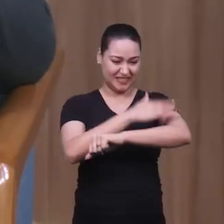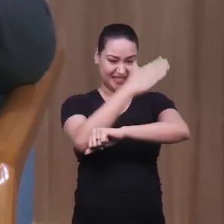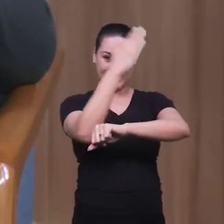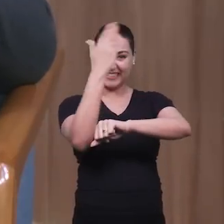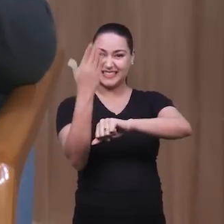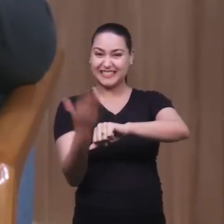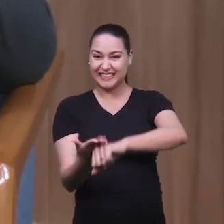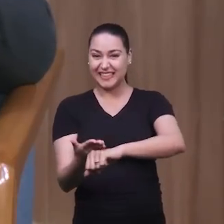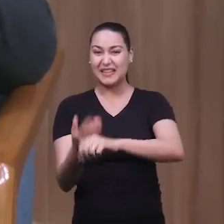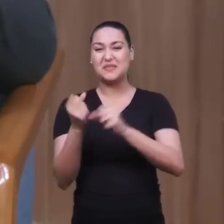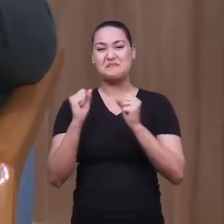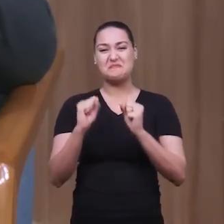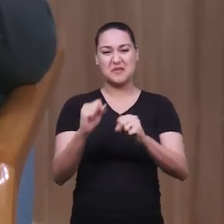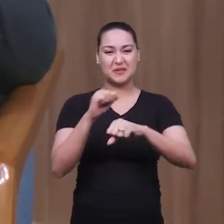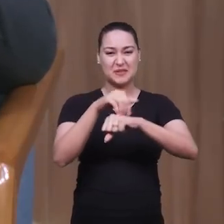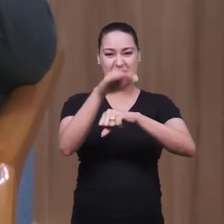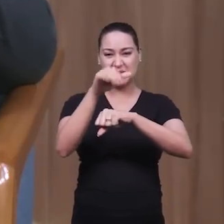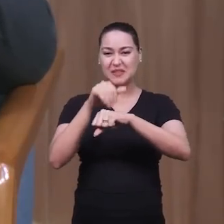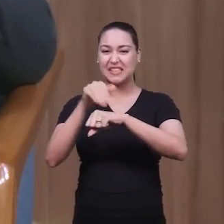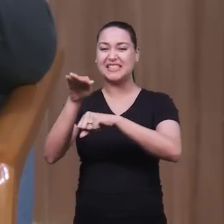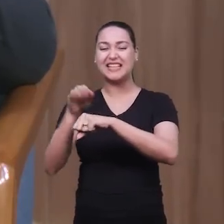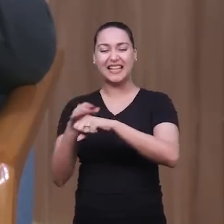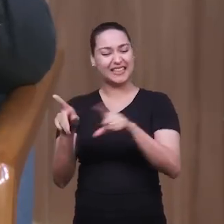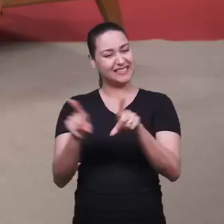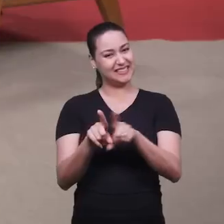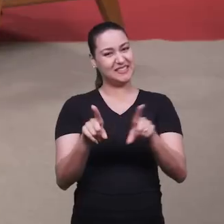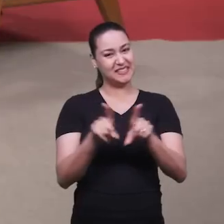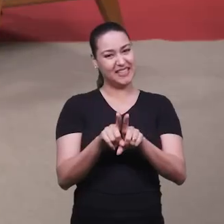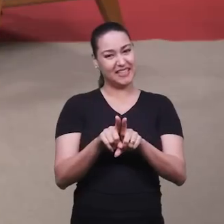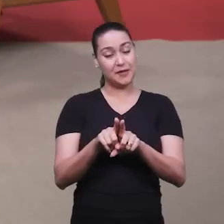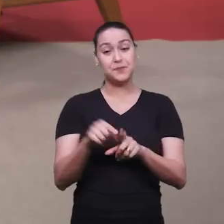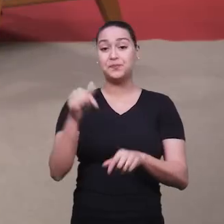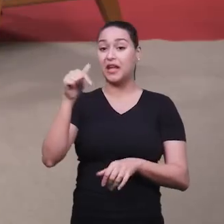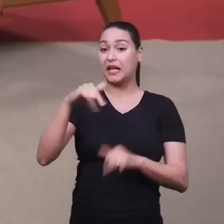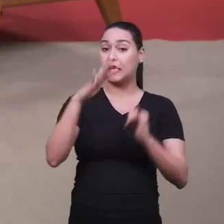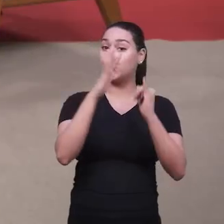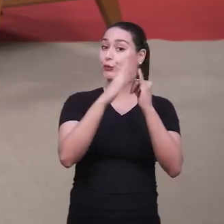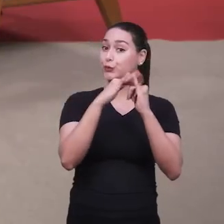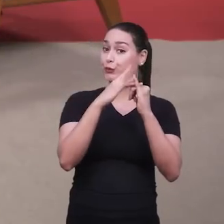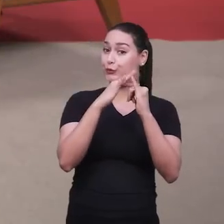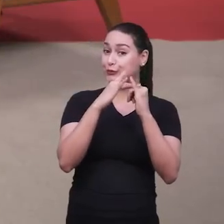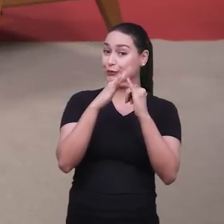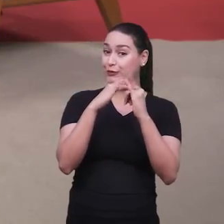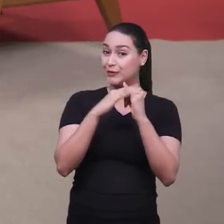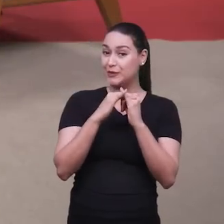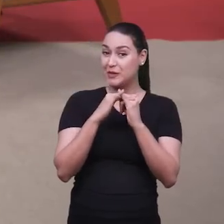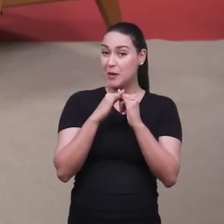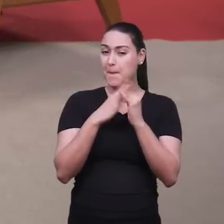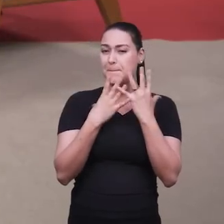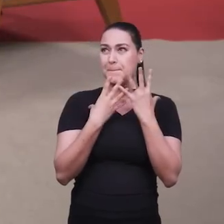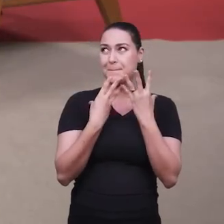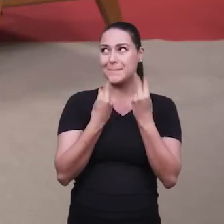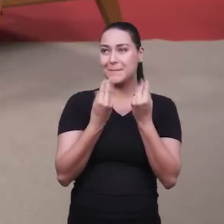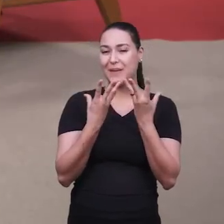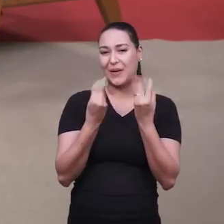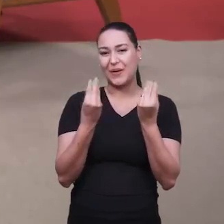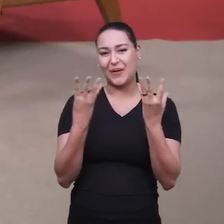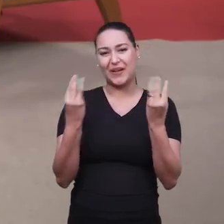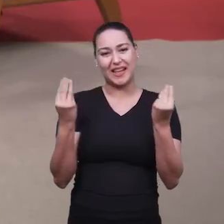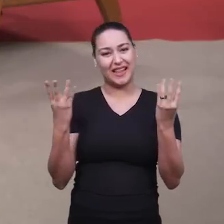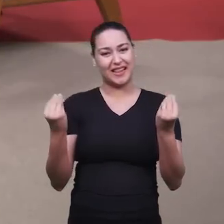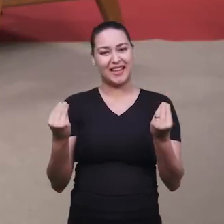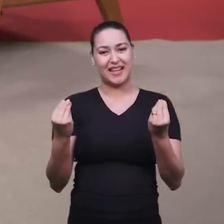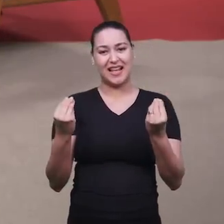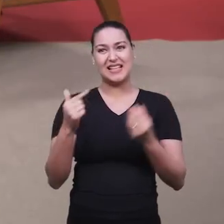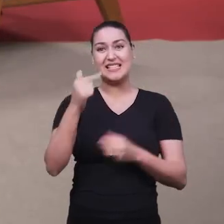ainda pode até compartilhar os nossos conteúdos. E aqui no nosso canal no YouTube, você tem uma quantidade